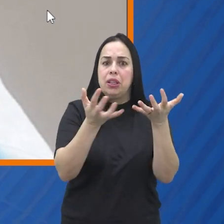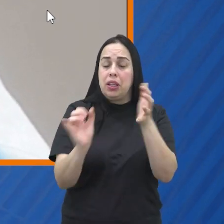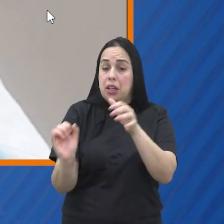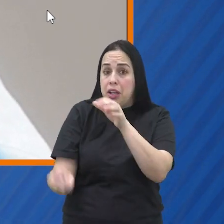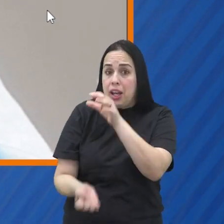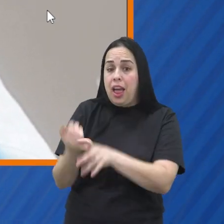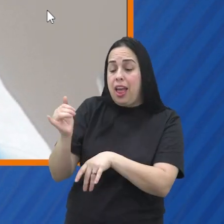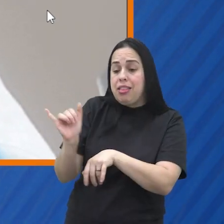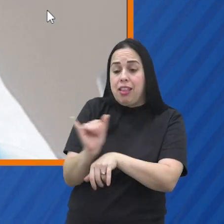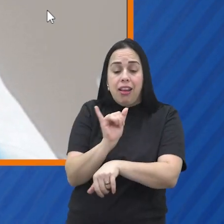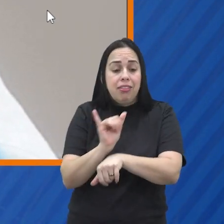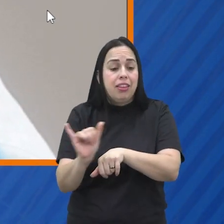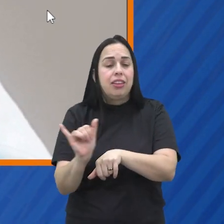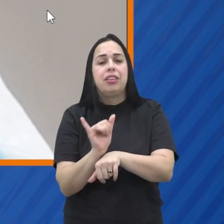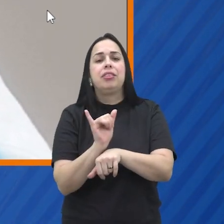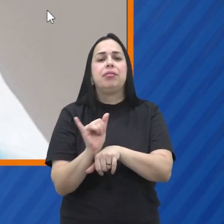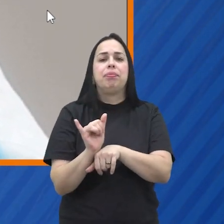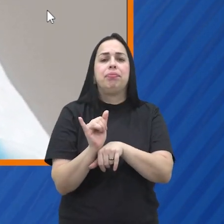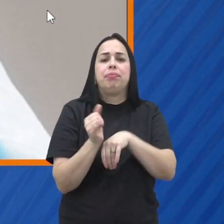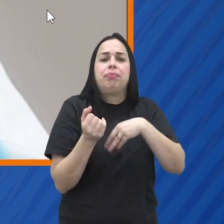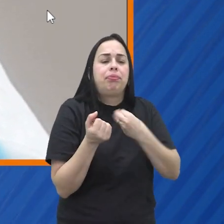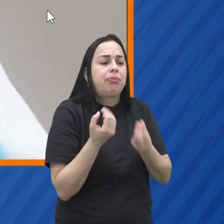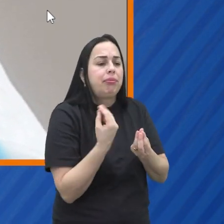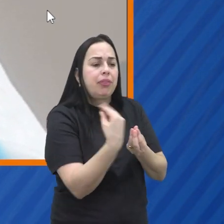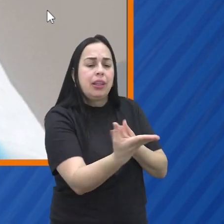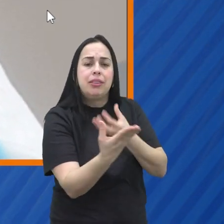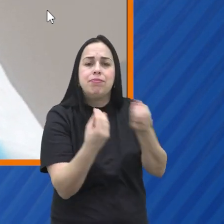criar ferramentas que consiga